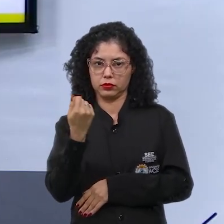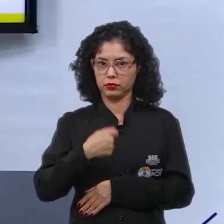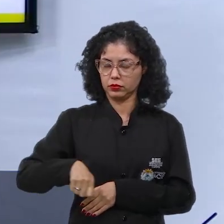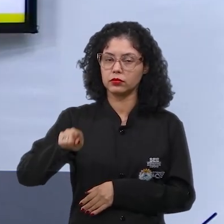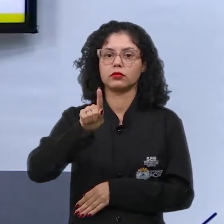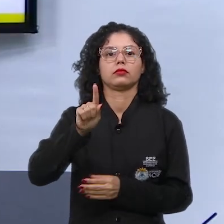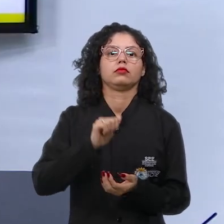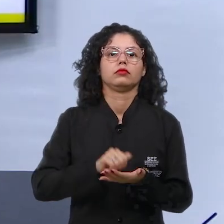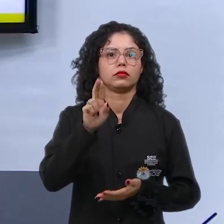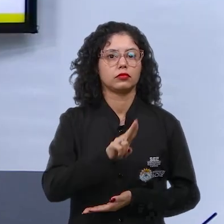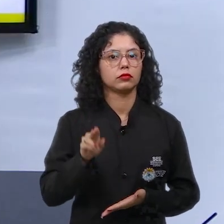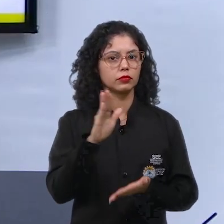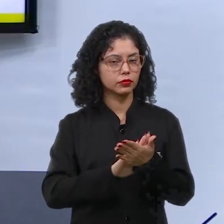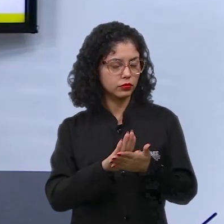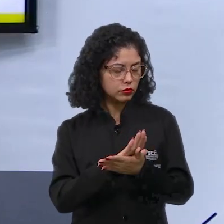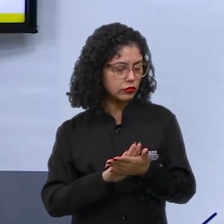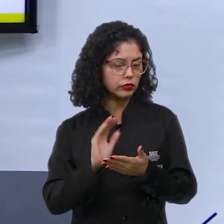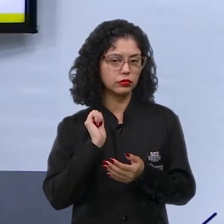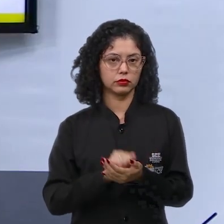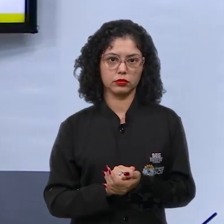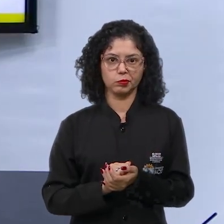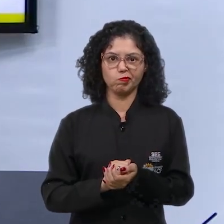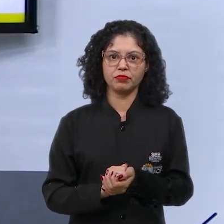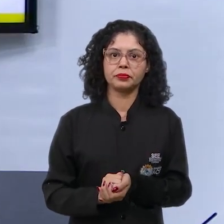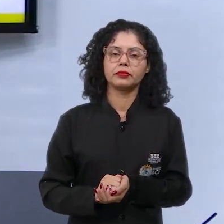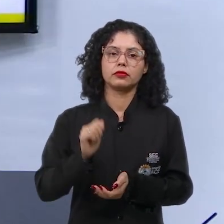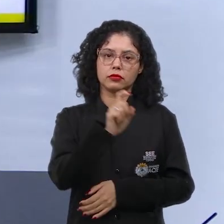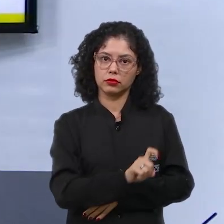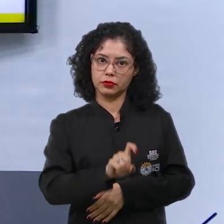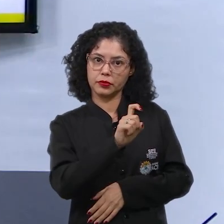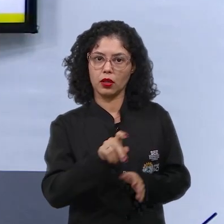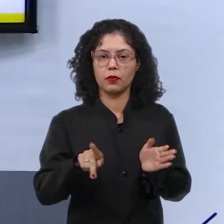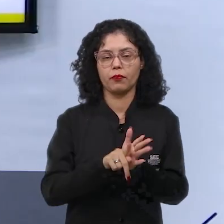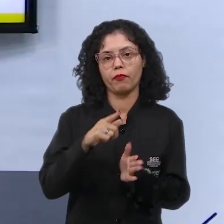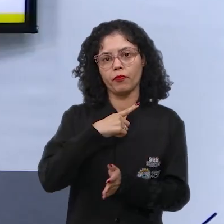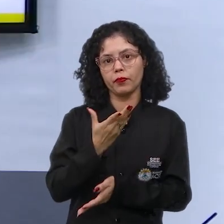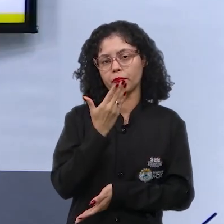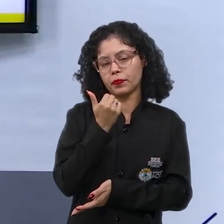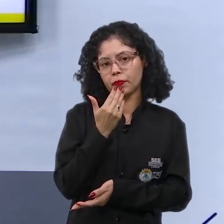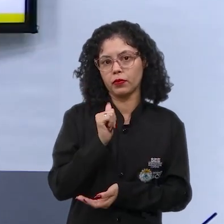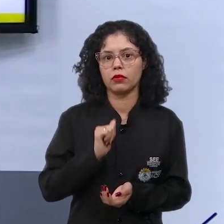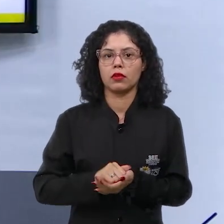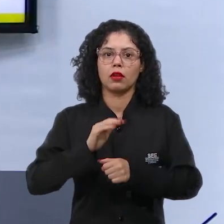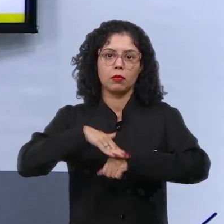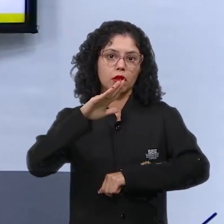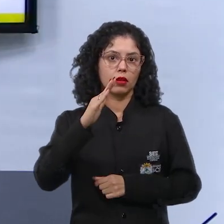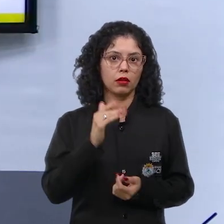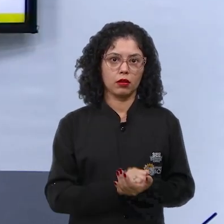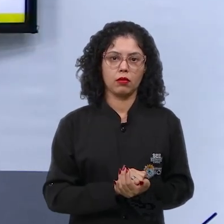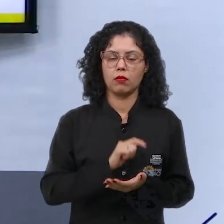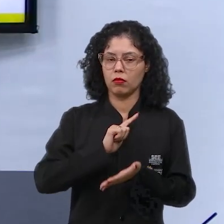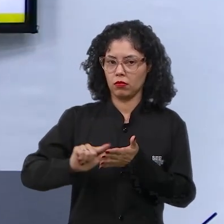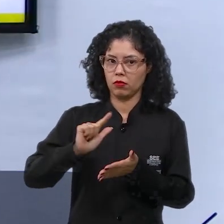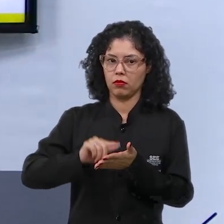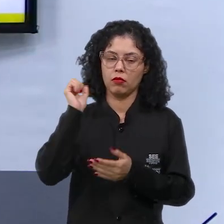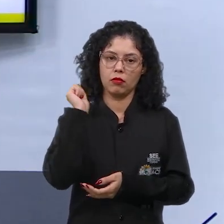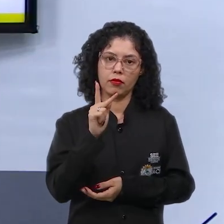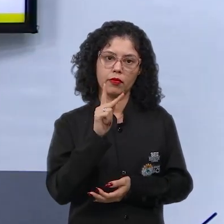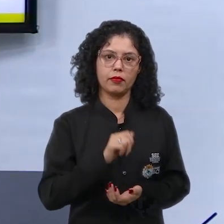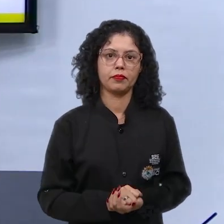usar nenhum tipo de agrotóxico. E isso faz a gente ter alimentos de uma forma mais limpa, tá